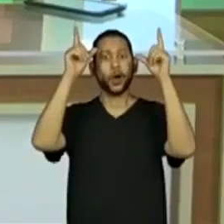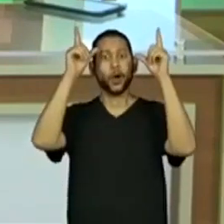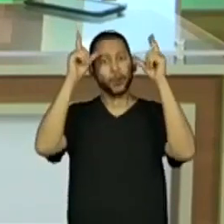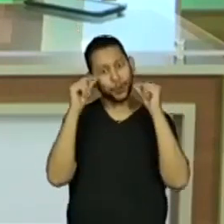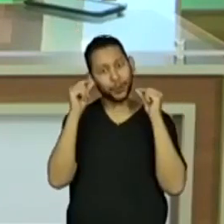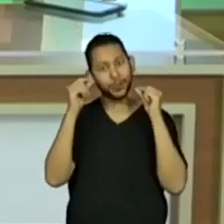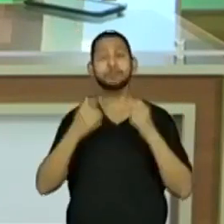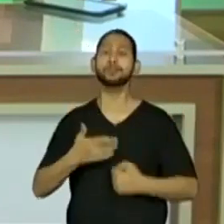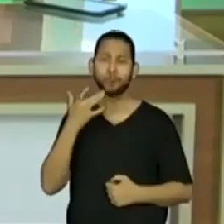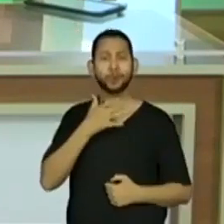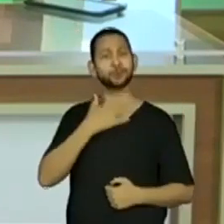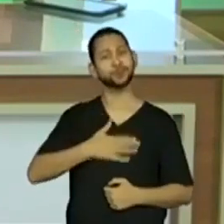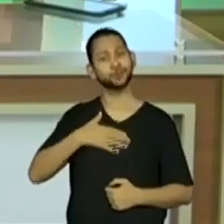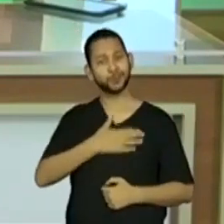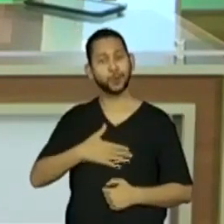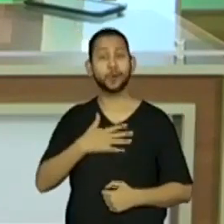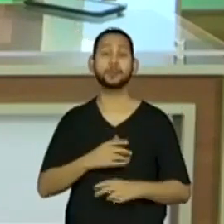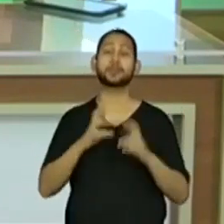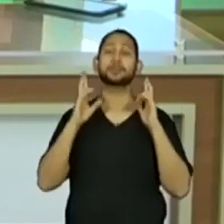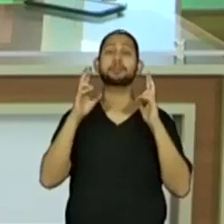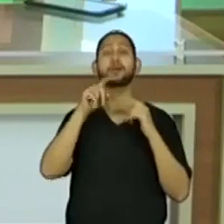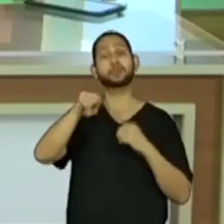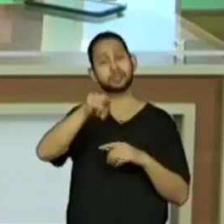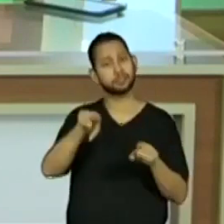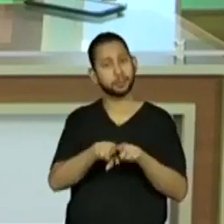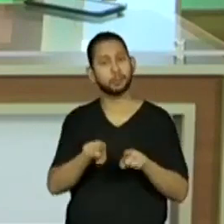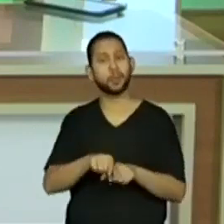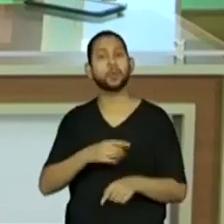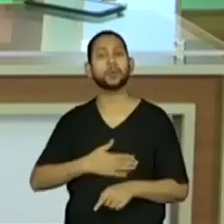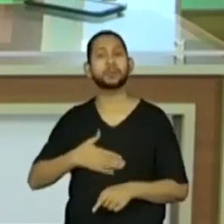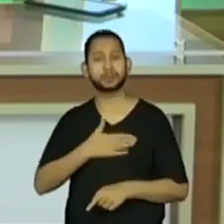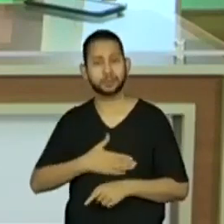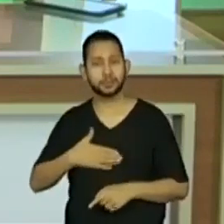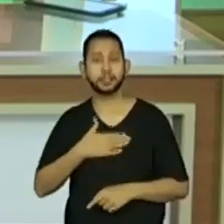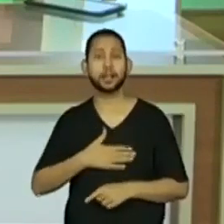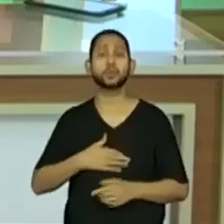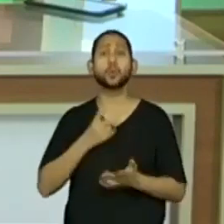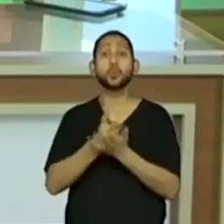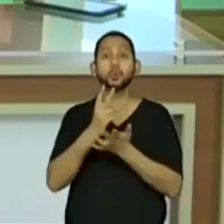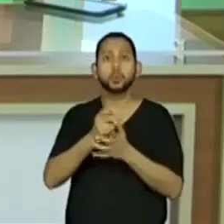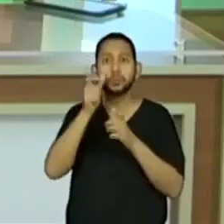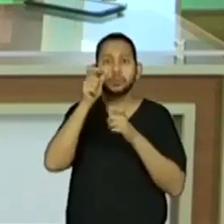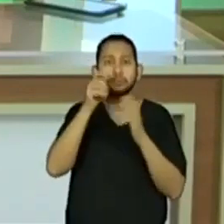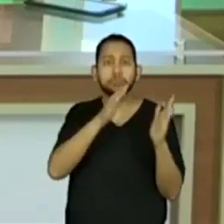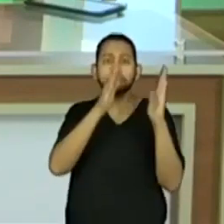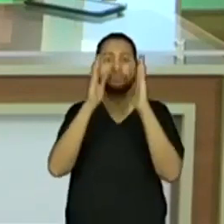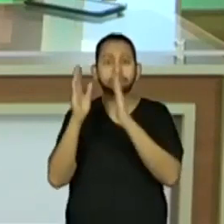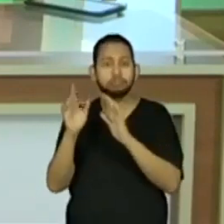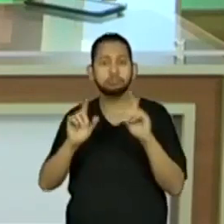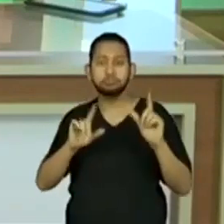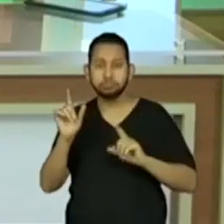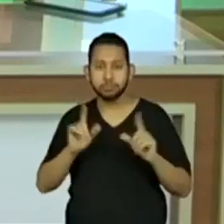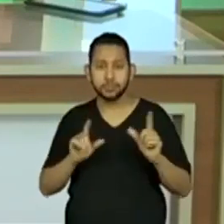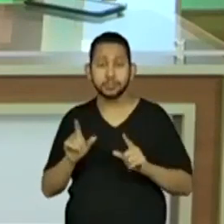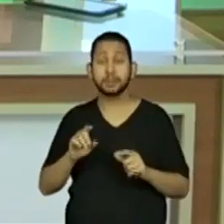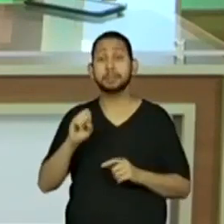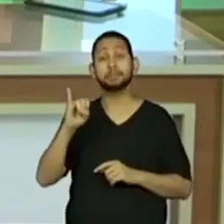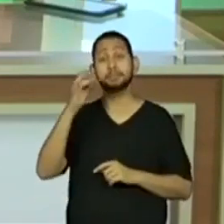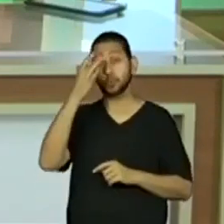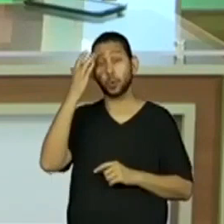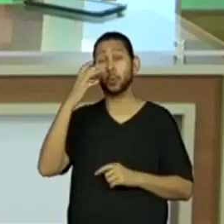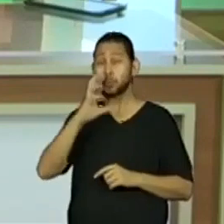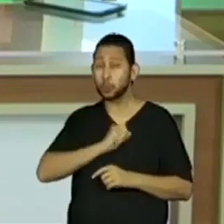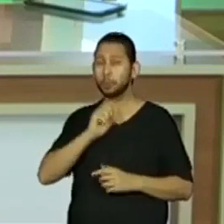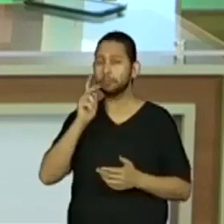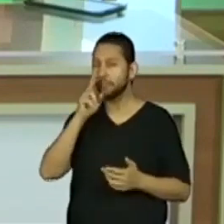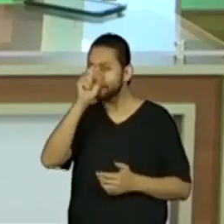Foi muito gostoso. Espero que vocês tenham gostado também. Continuem ligados na programação. E para aqueles que